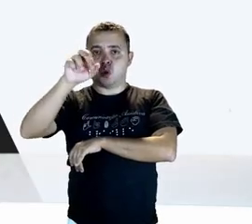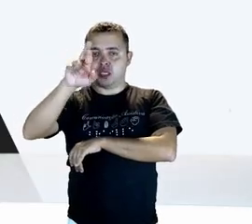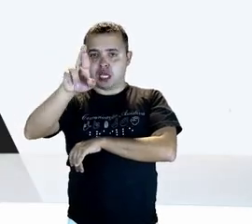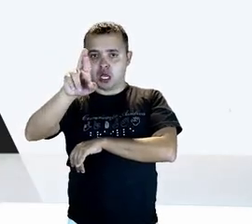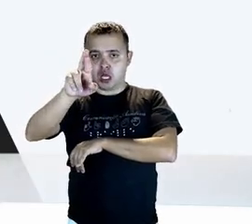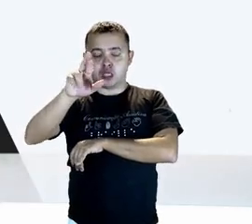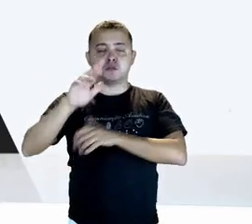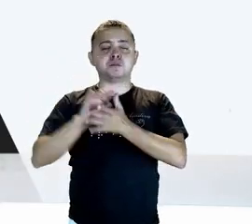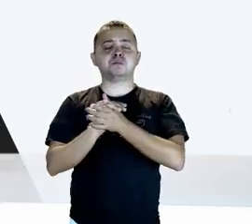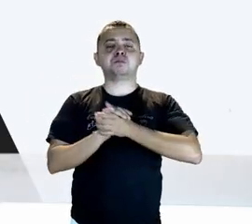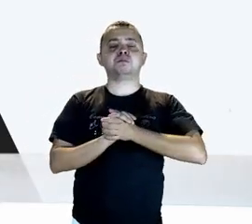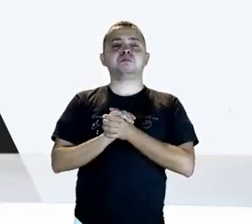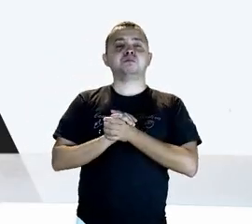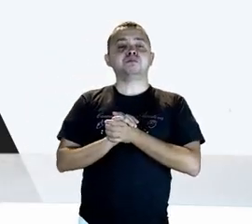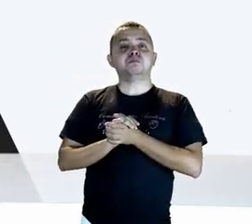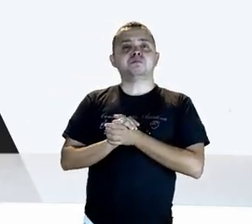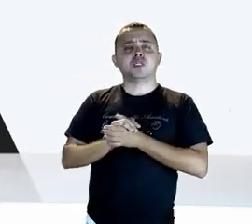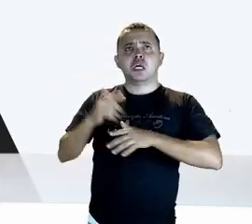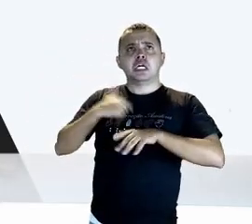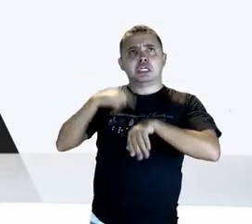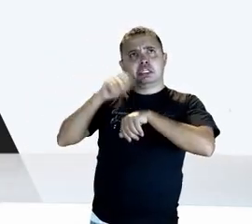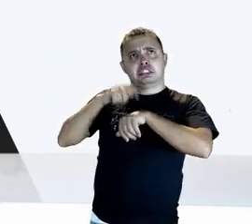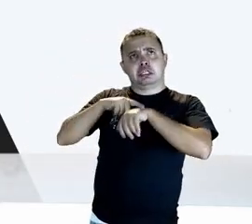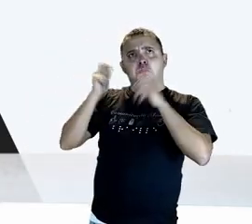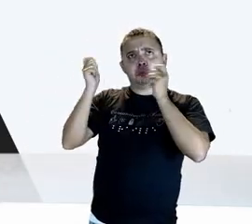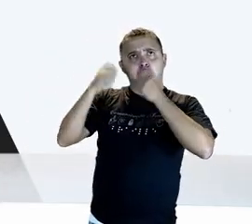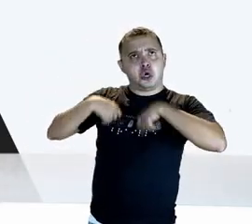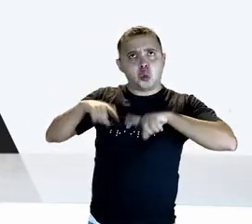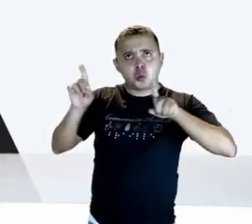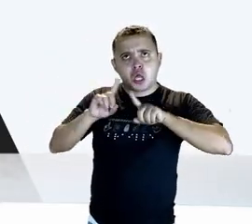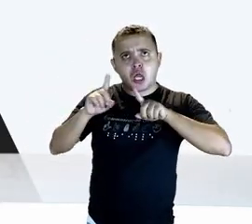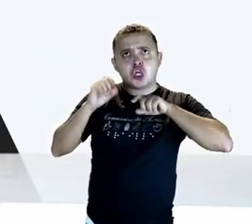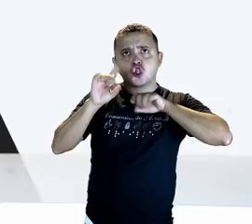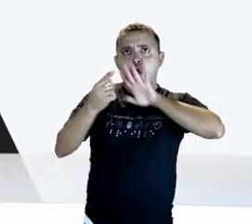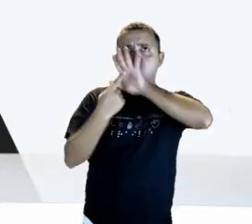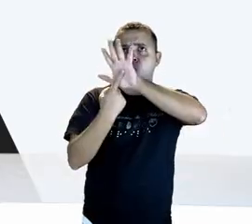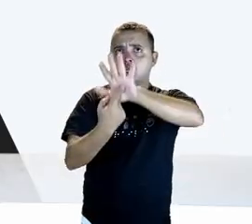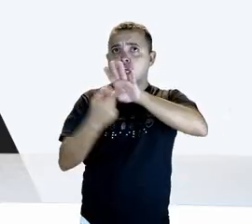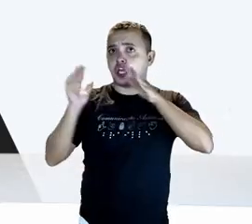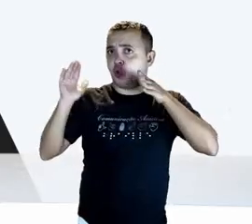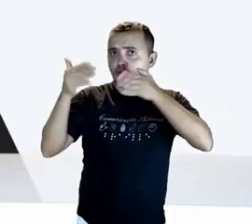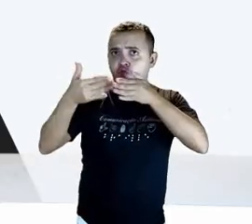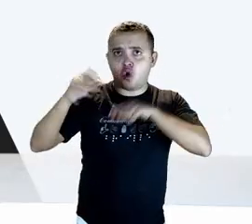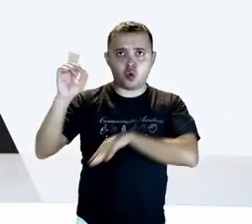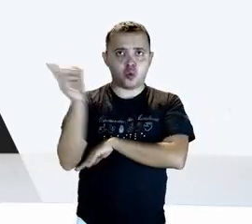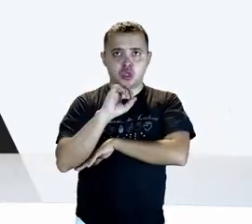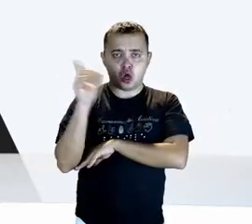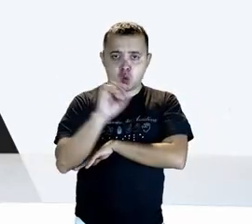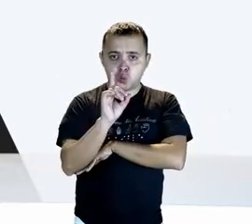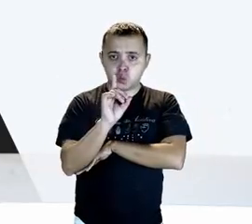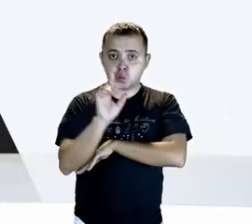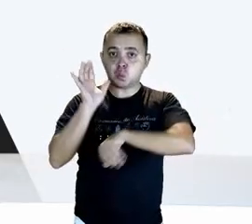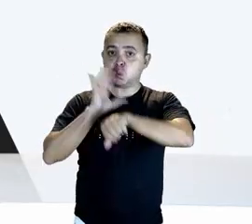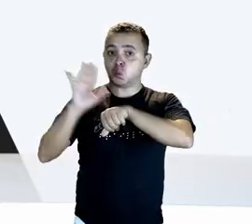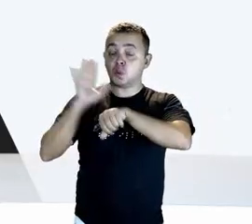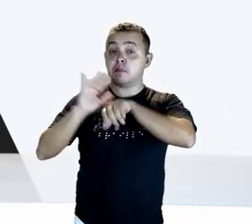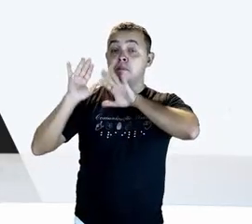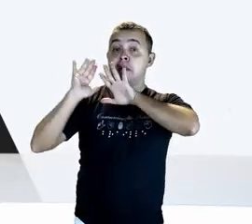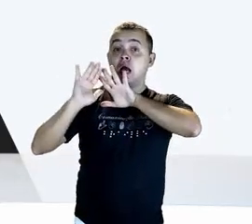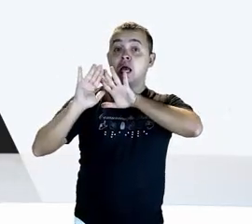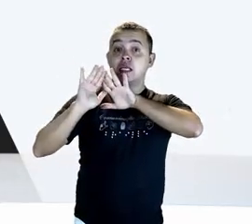primeiros socorros, porque nosso tempo é limitado e também não é o enfoque principal desse curso,